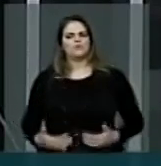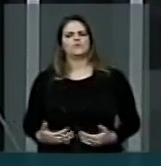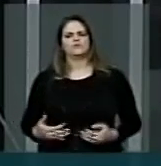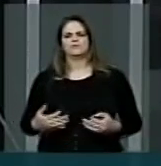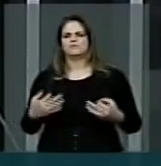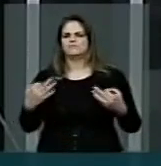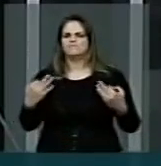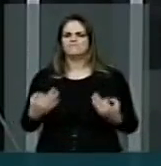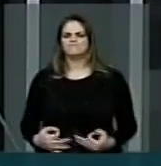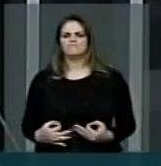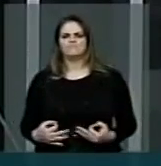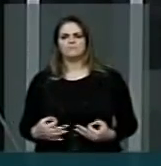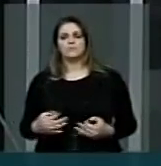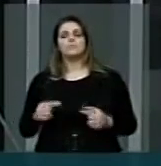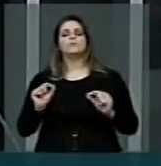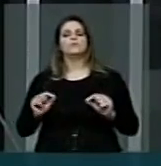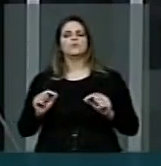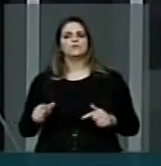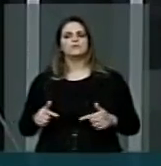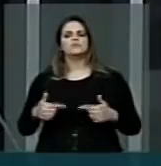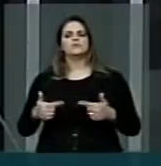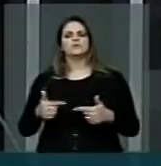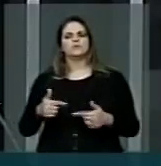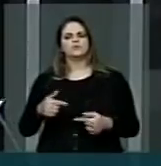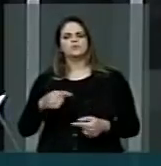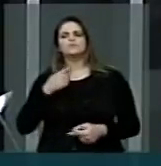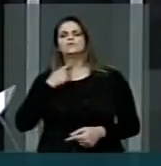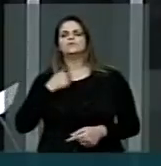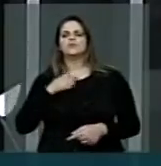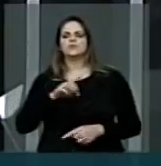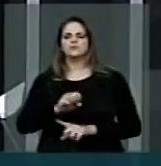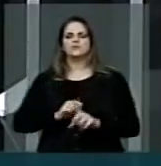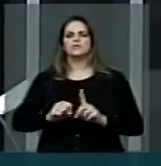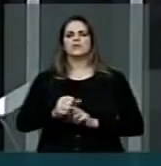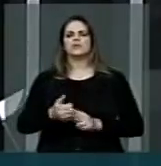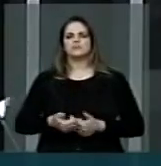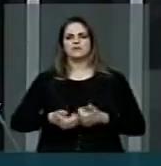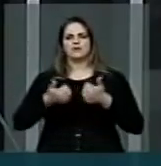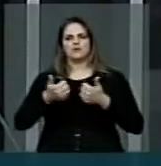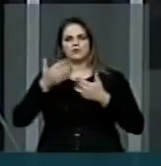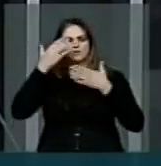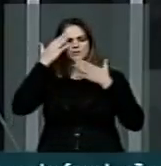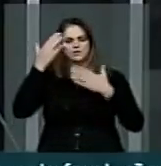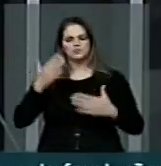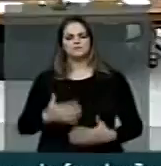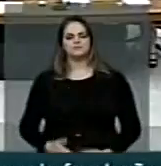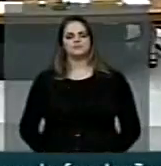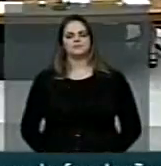coincidido, em regra, com a busca de uma sociedade efetivamente melhor. Muito obrigado.